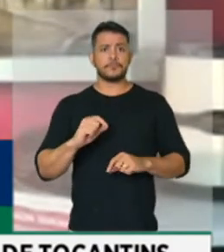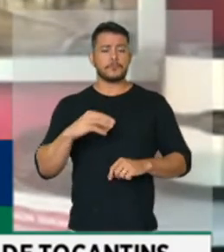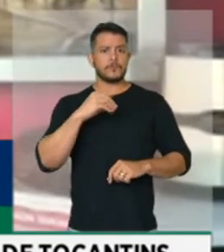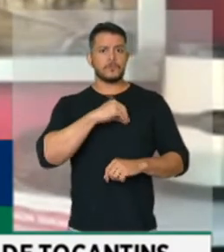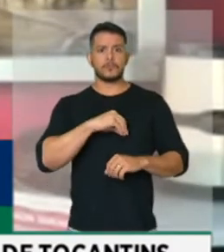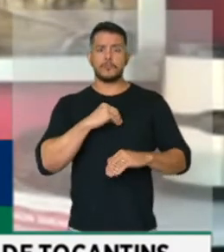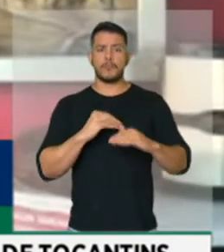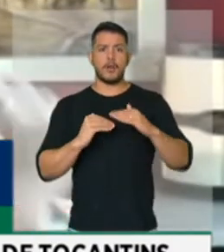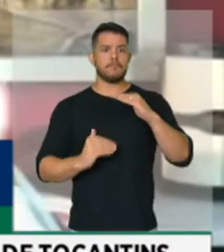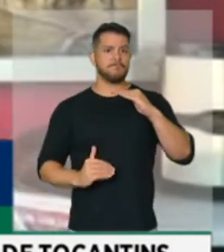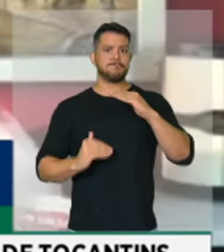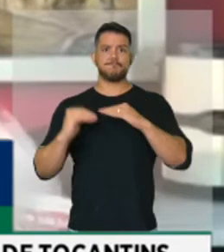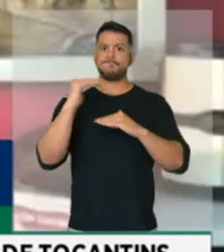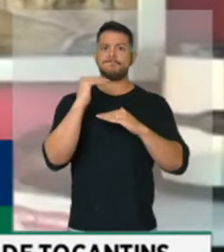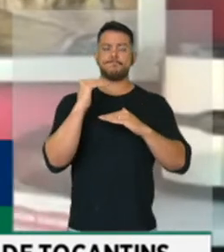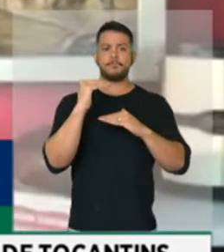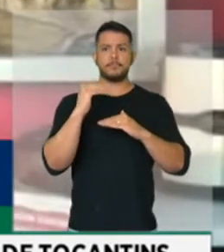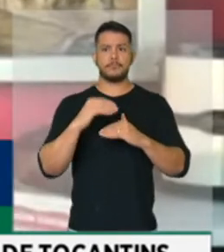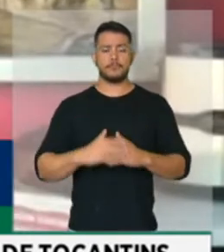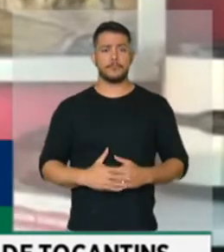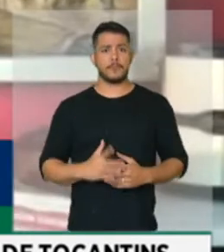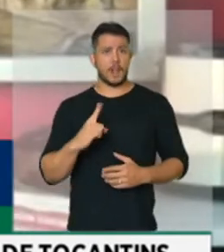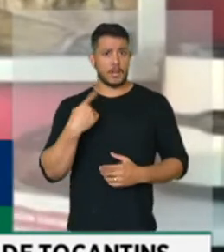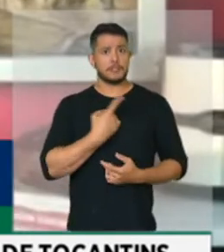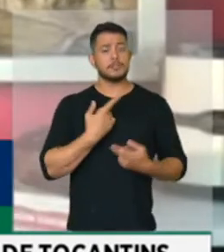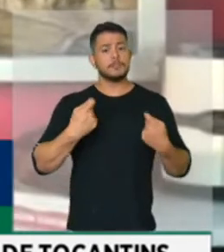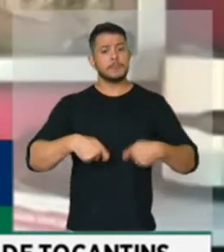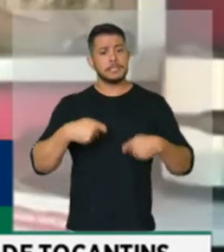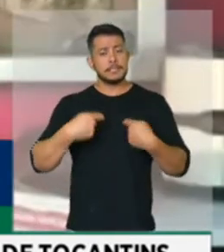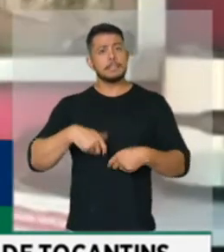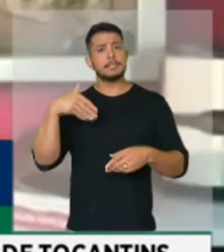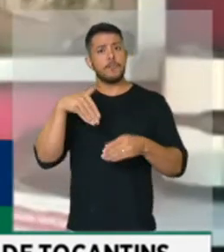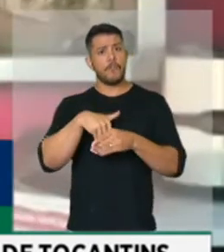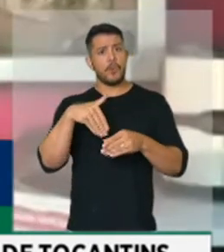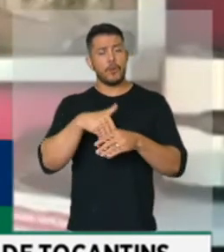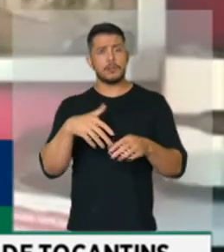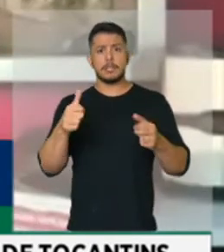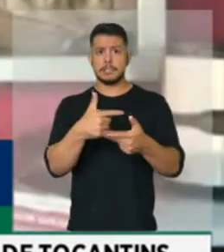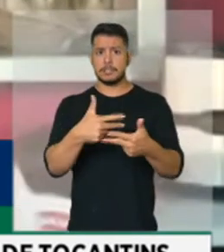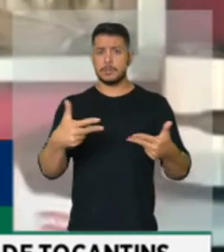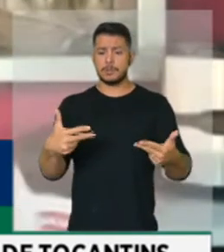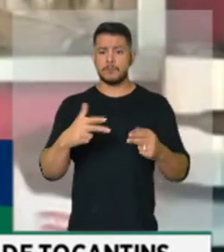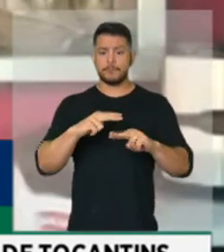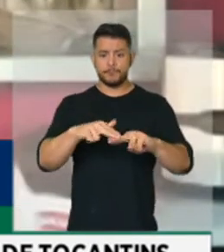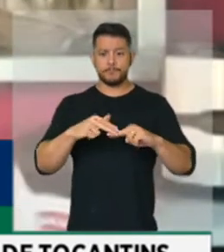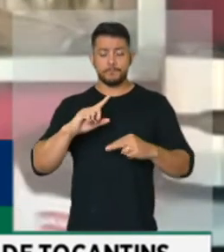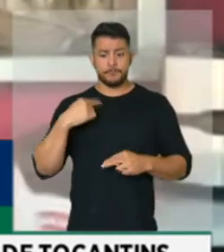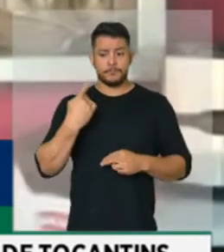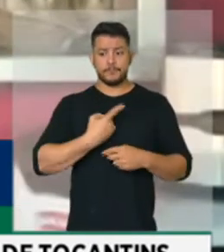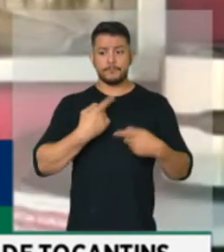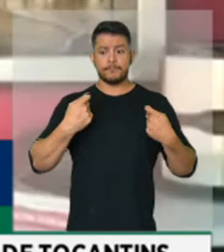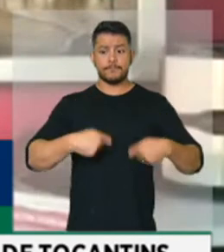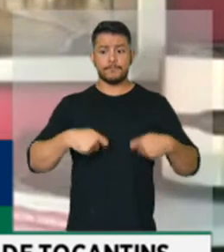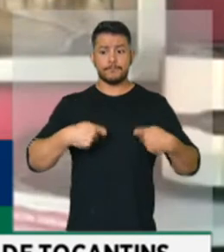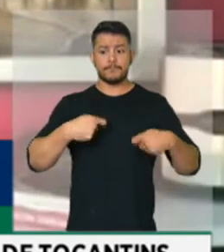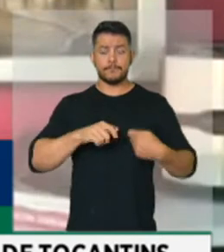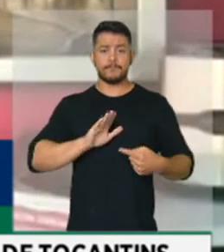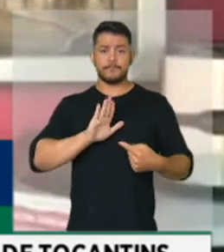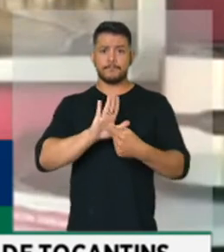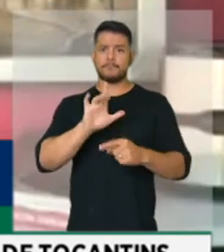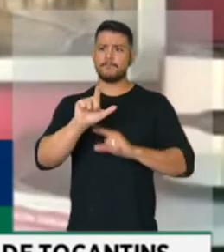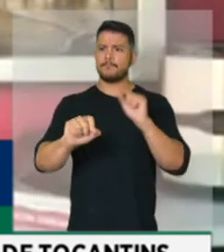questão do super salário para a gente dar uma demonstração aqui, a nossa Câmara dos Deputados dar uma demonstração de que a gente não compactua